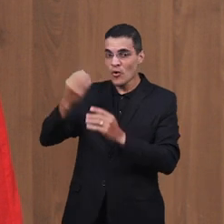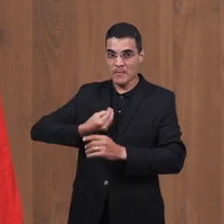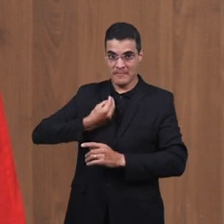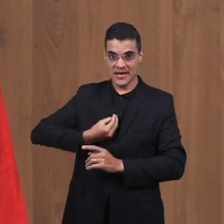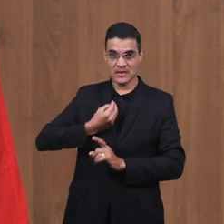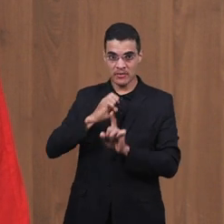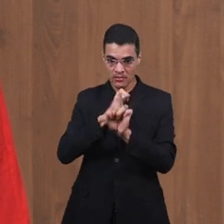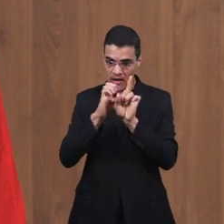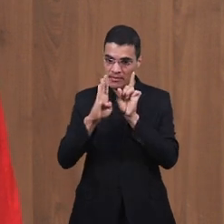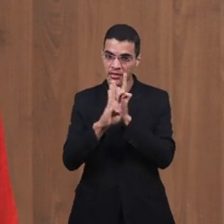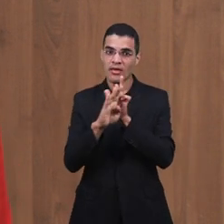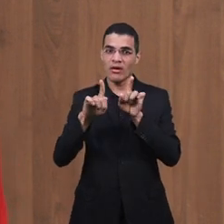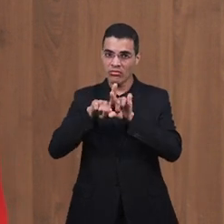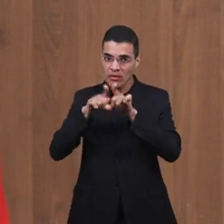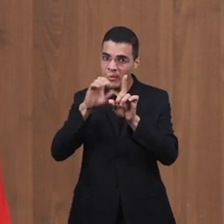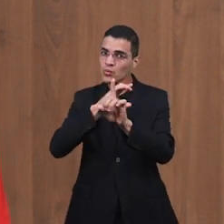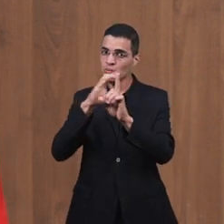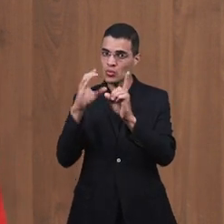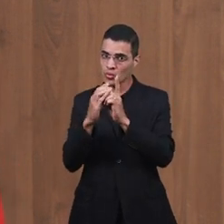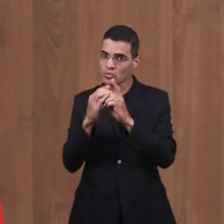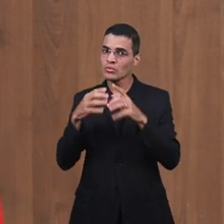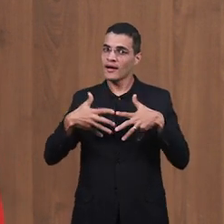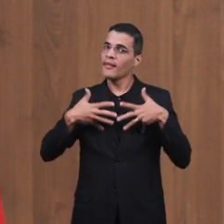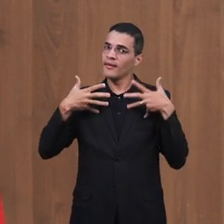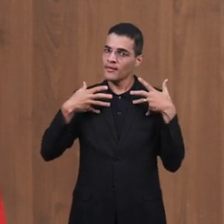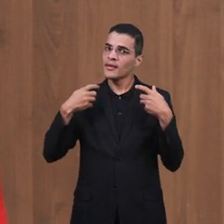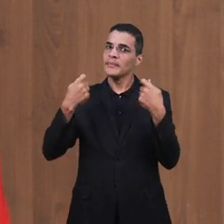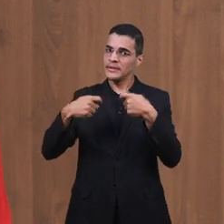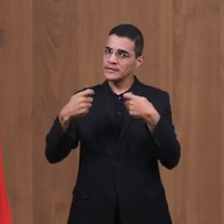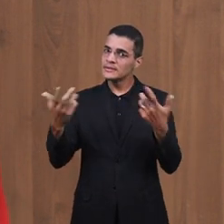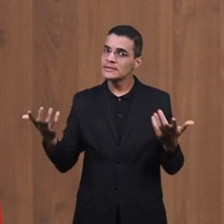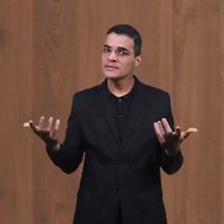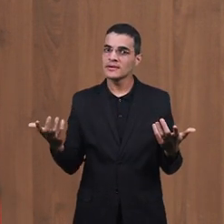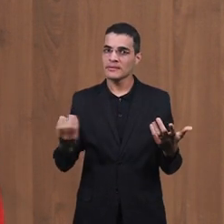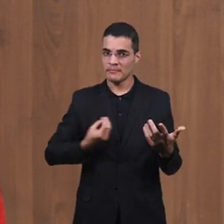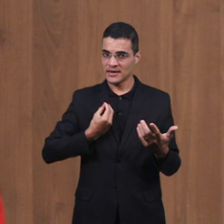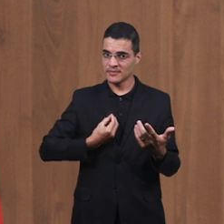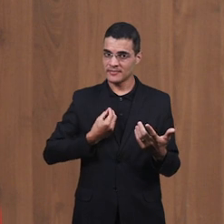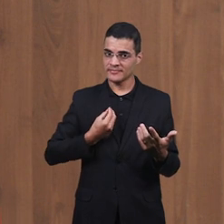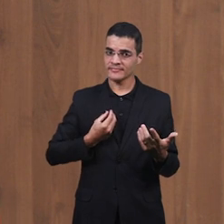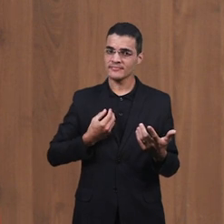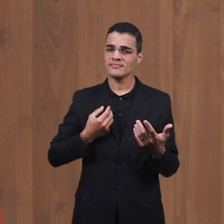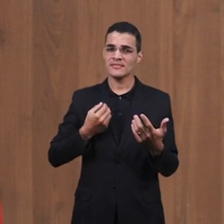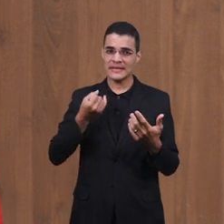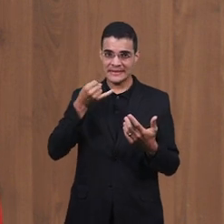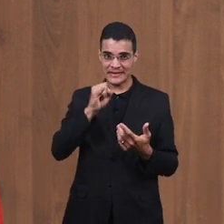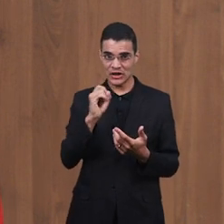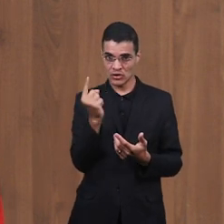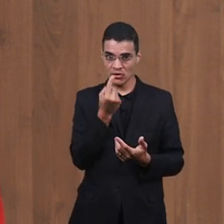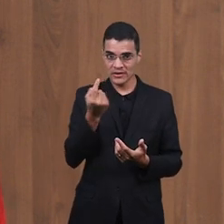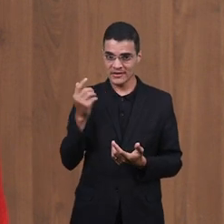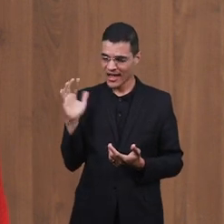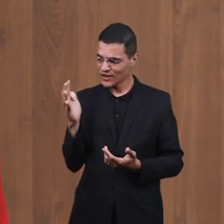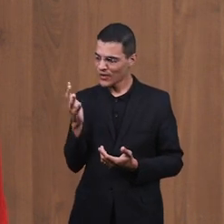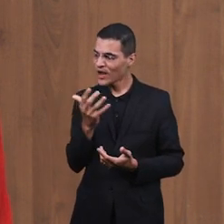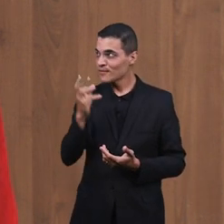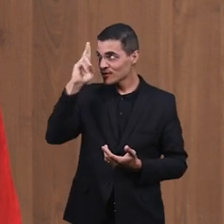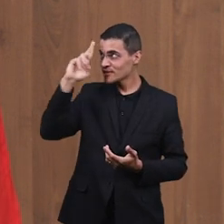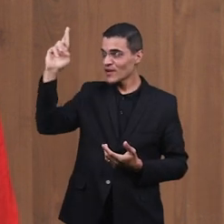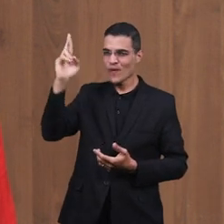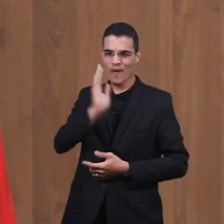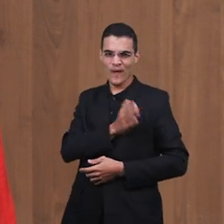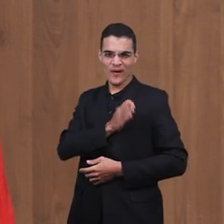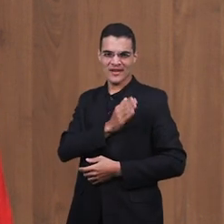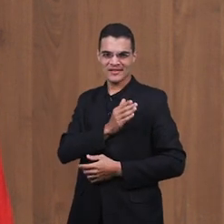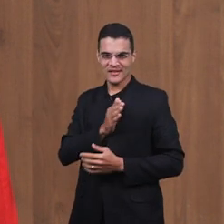alegria da escola bíblica e dos cultos. Quando adoramos a Deus de todo o coração, Ele